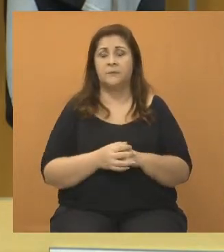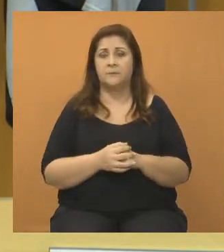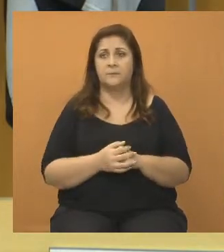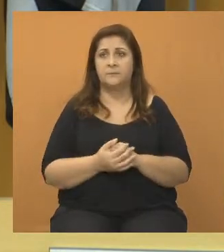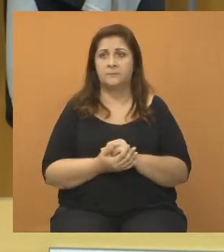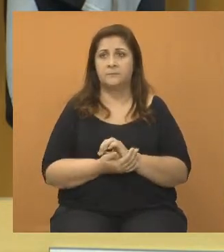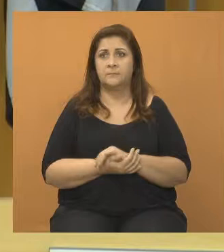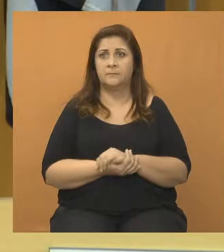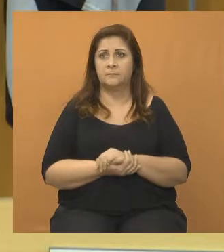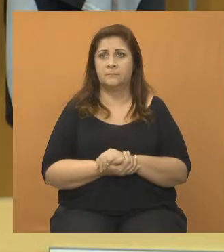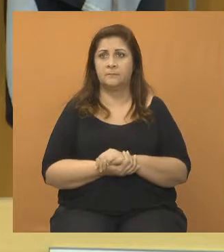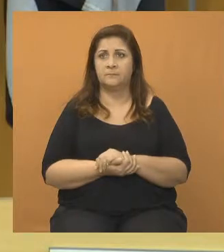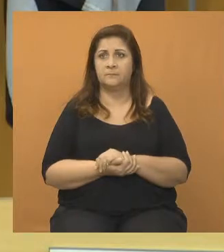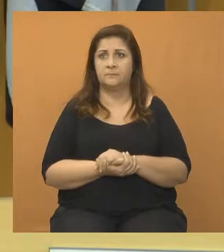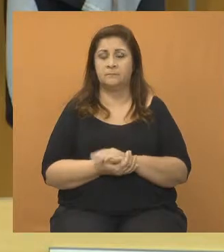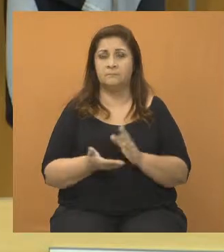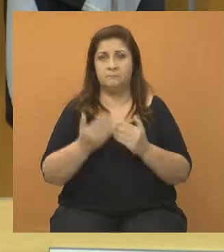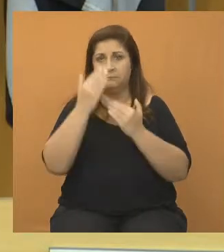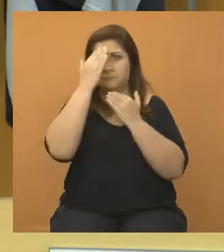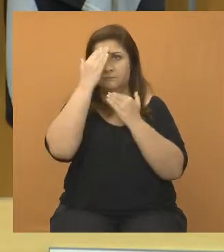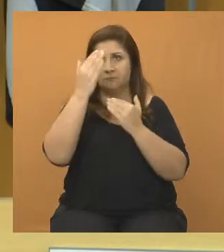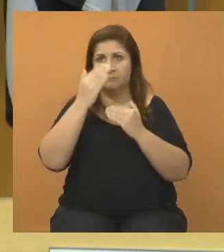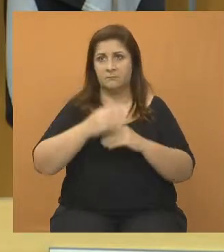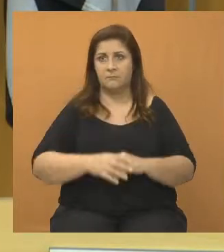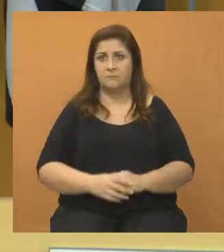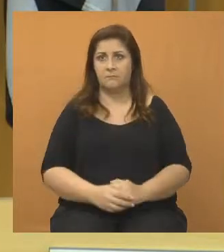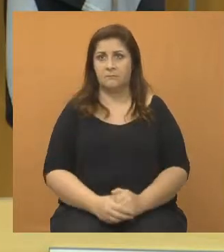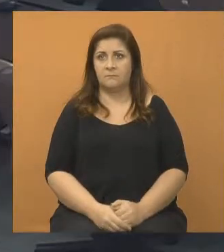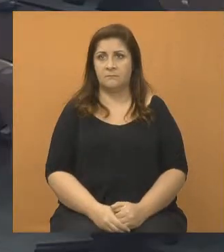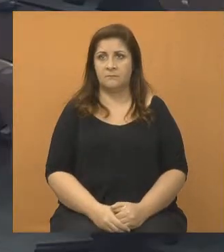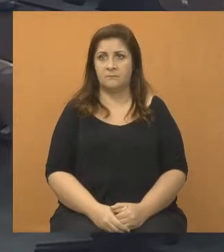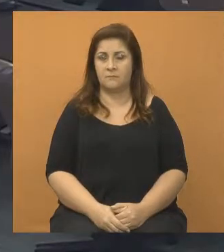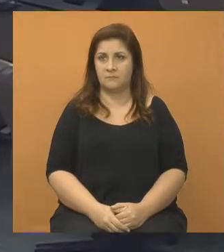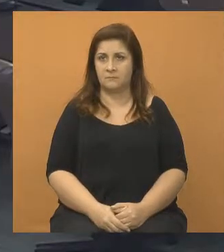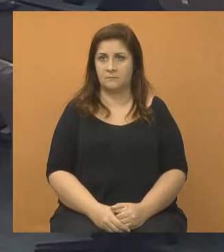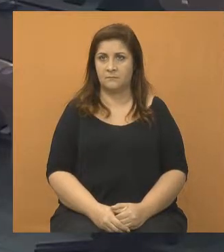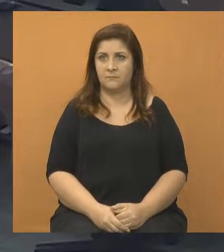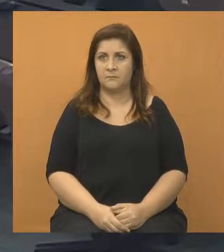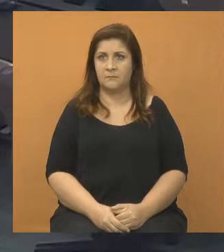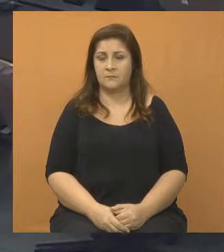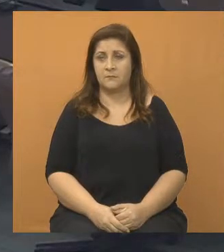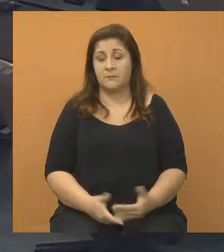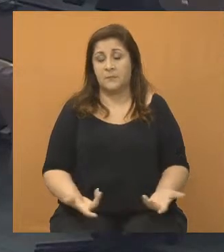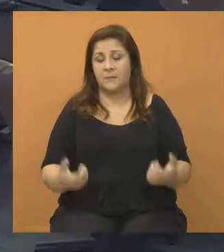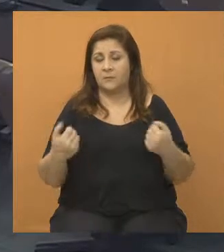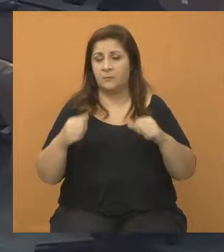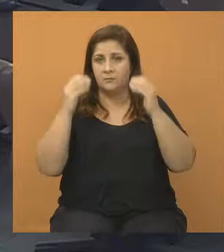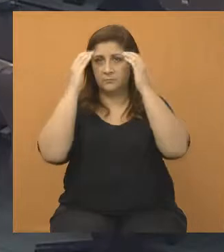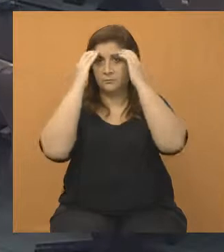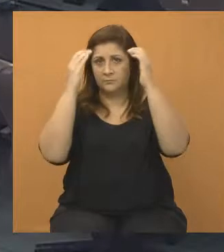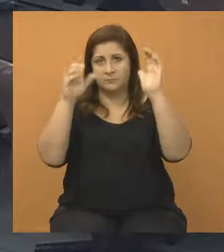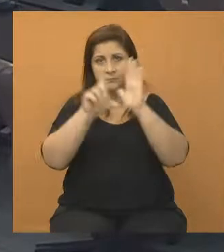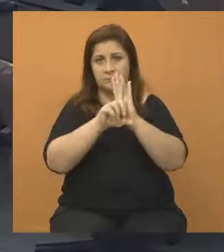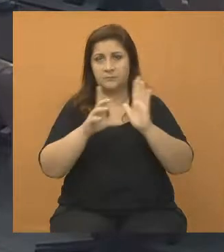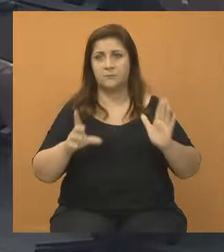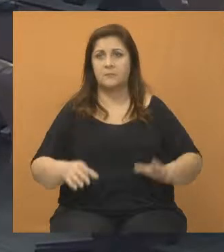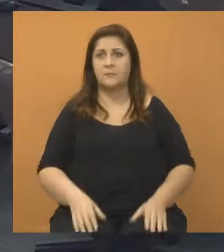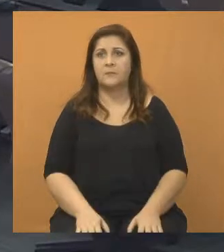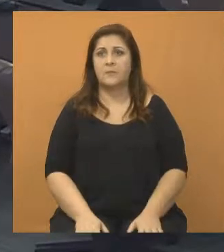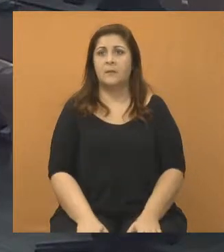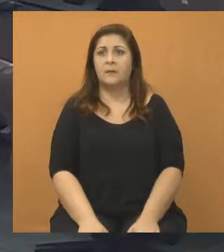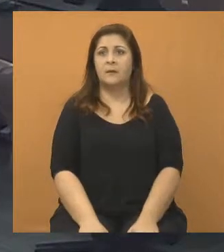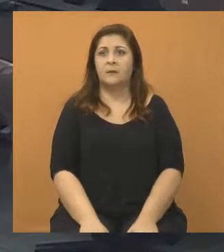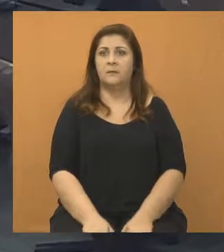procuradoria. Obrigado. Inflando significativamente, mas não tem muito como fugir disso.